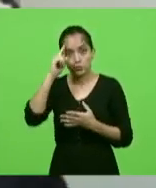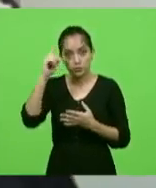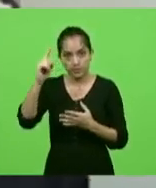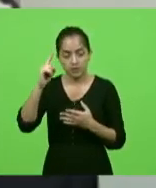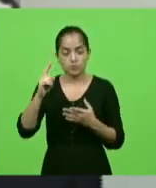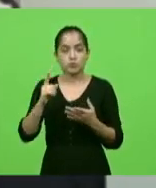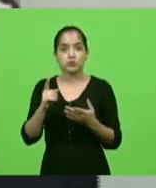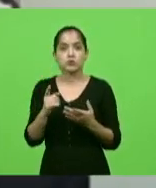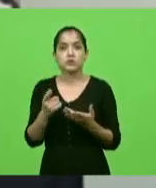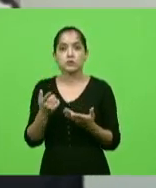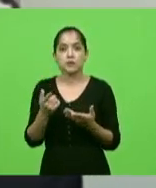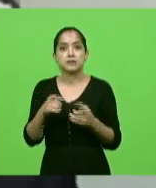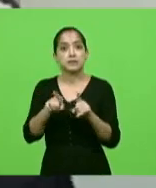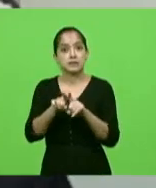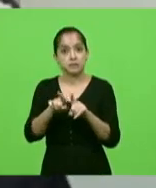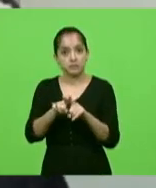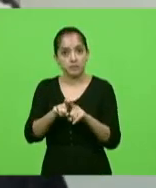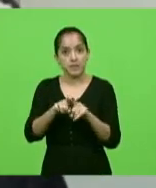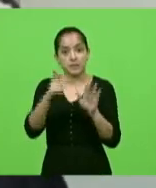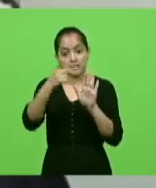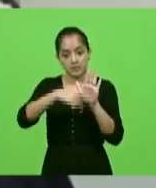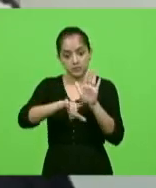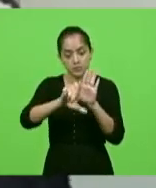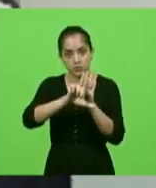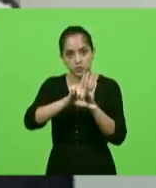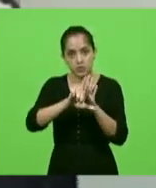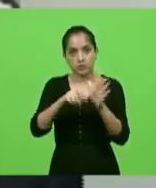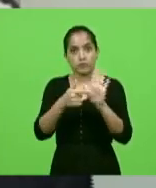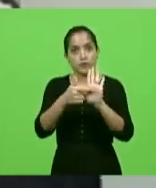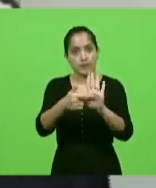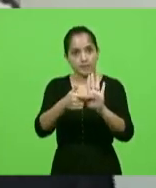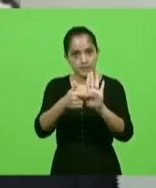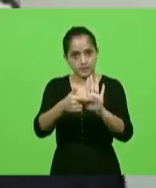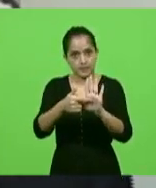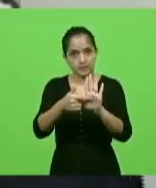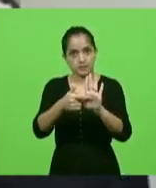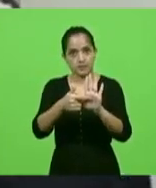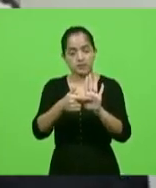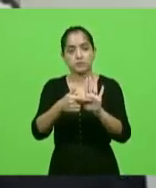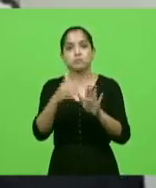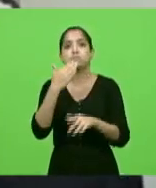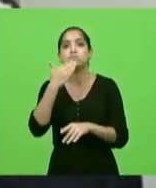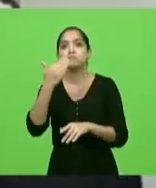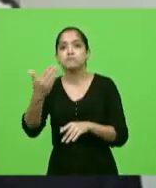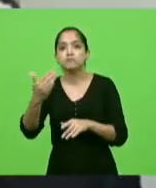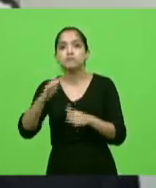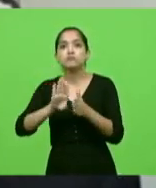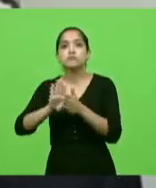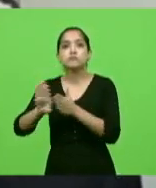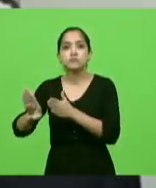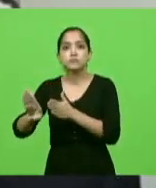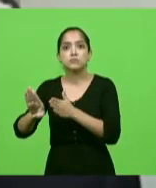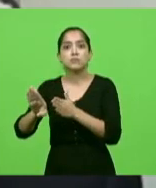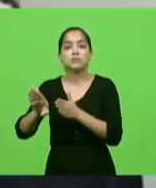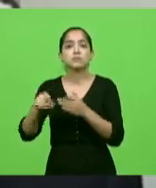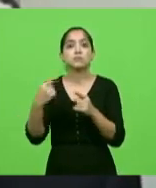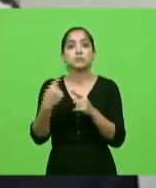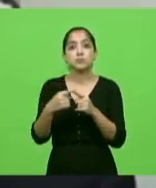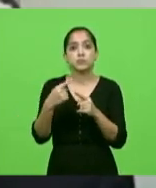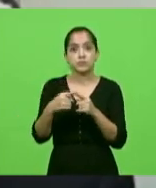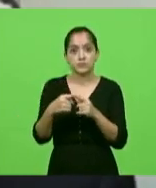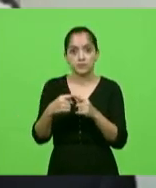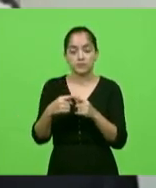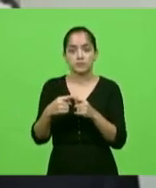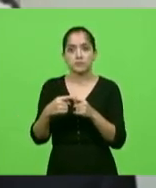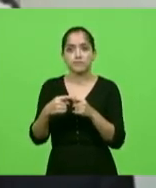dia em que esse projeto de lei foi apresentado à Assembleia solicitou-se sua retirada Provavelmente